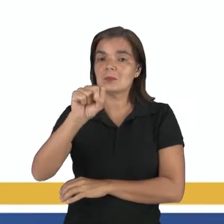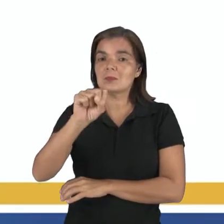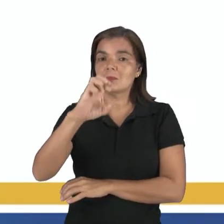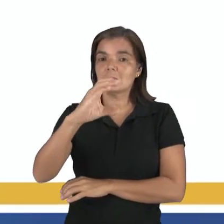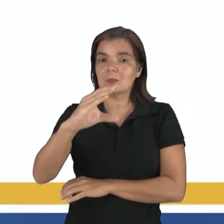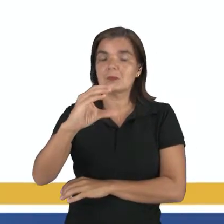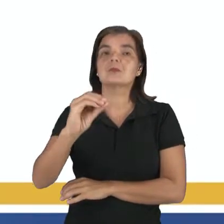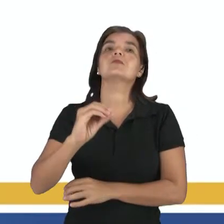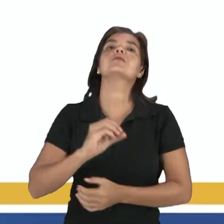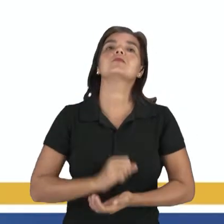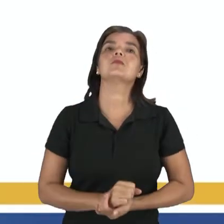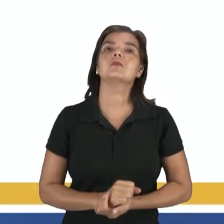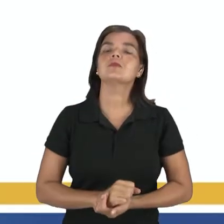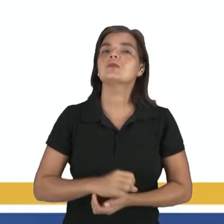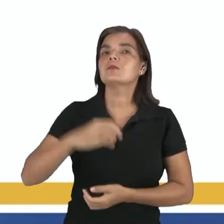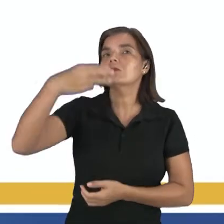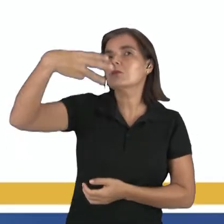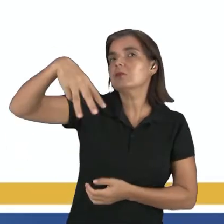é intrínseco